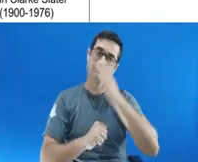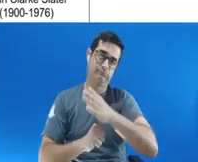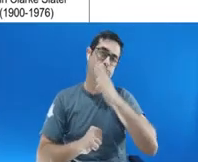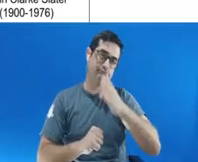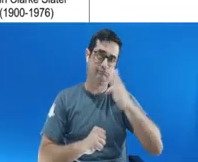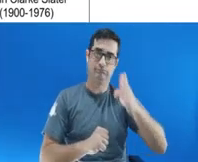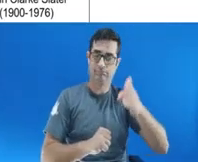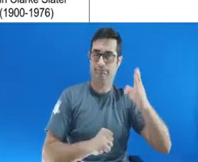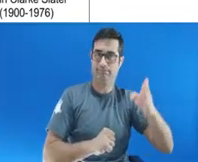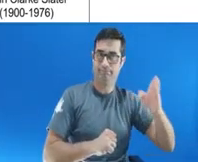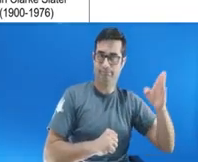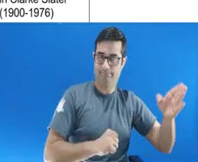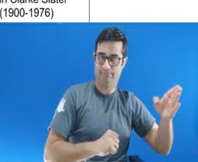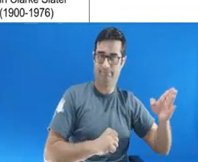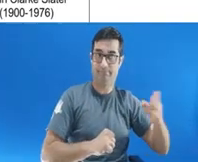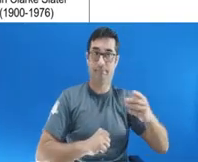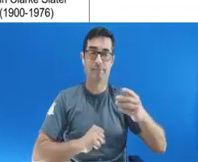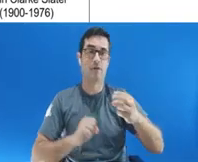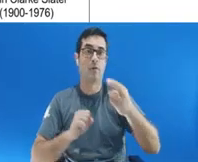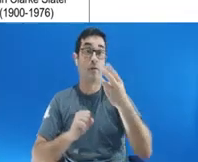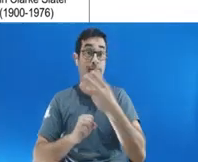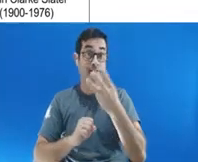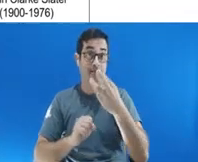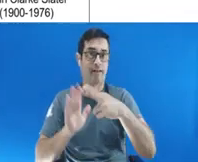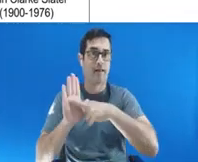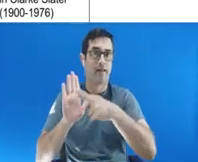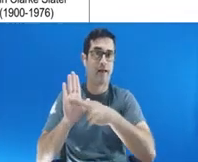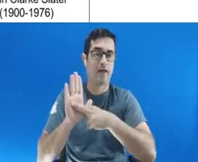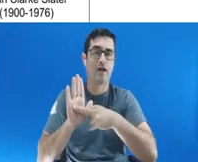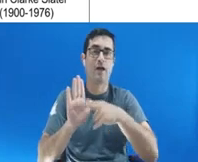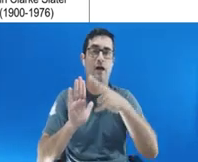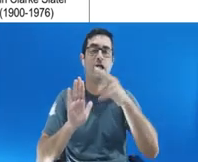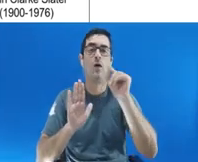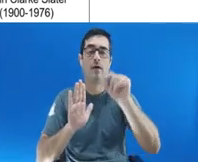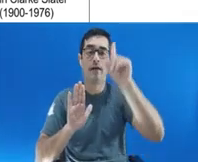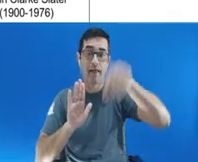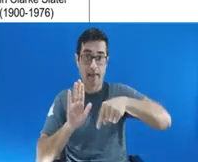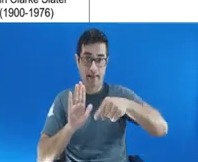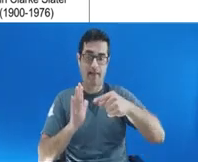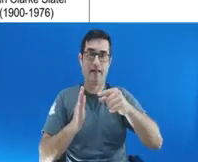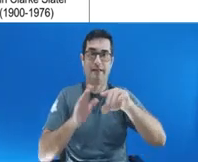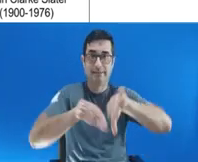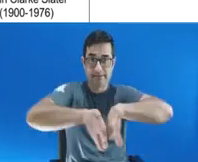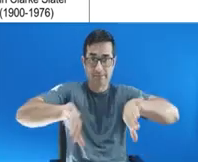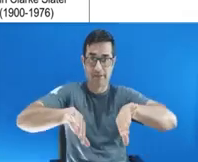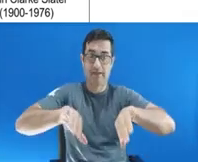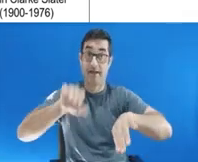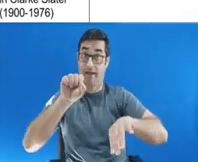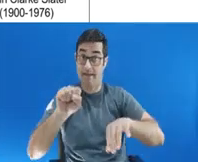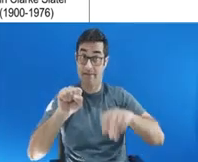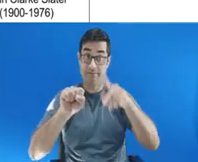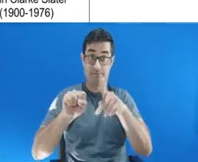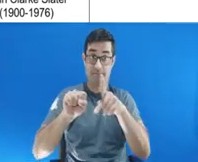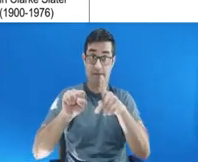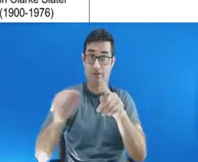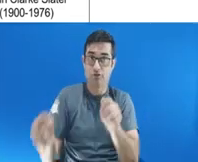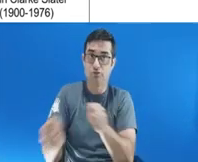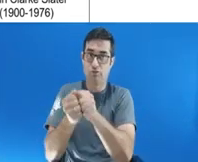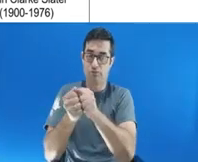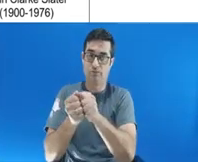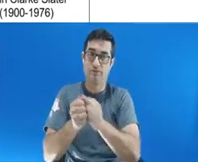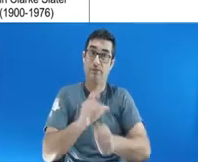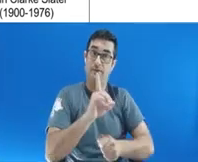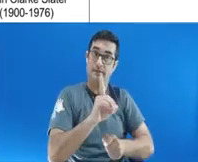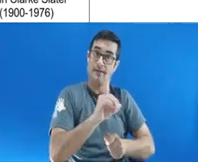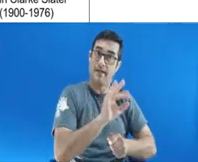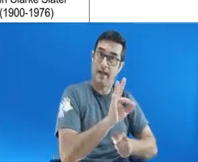terceira regra é separar os subníveis deixando o S e o P juntos, e separar o D e o F. Por